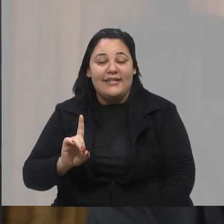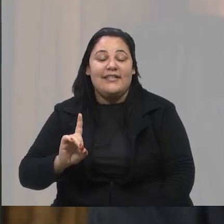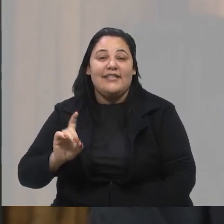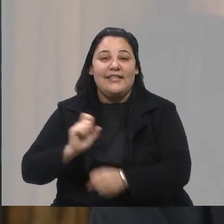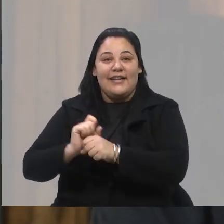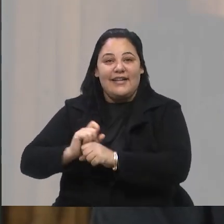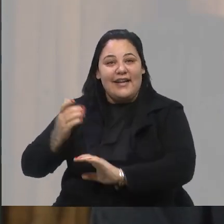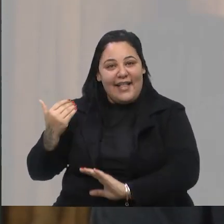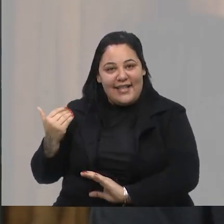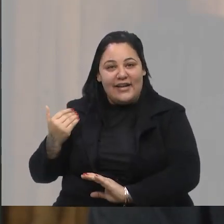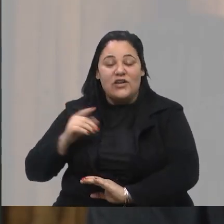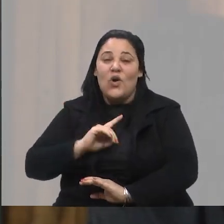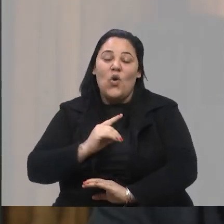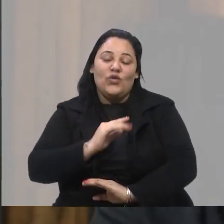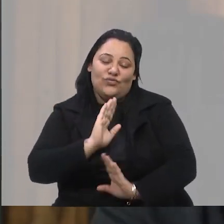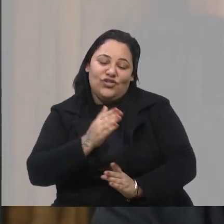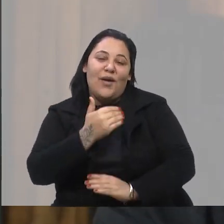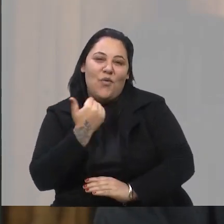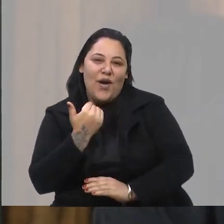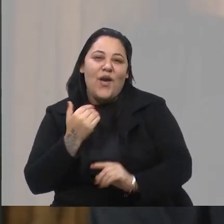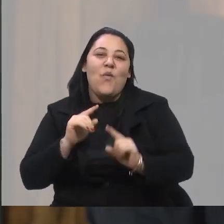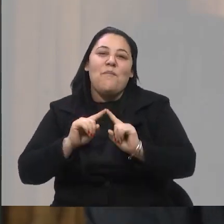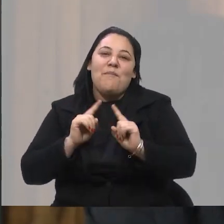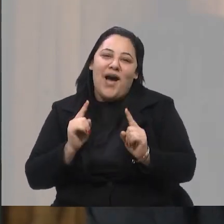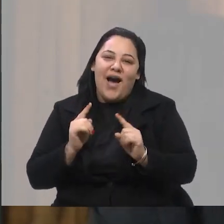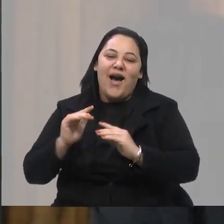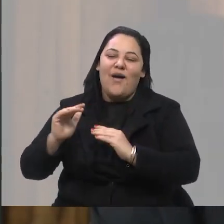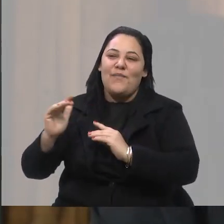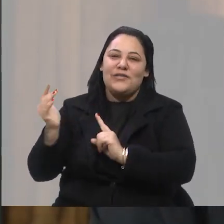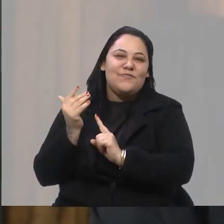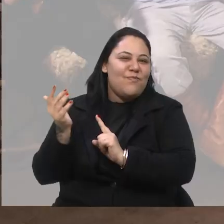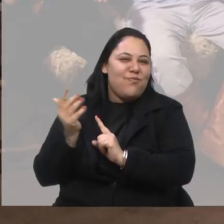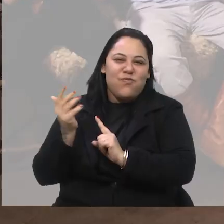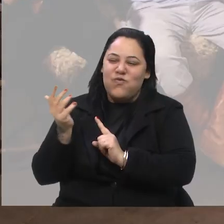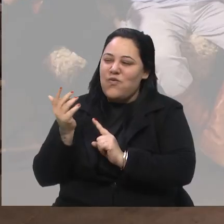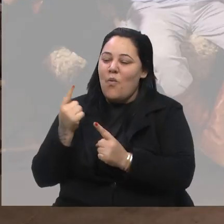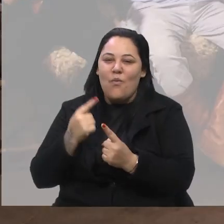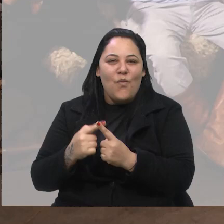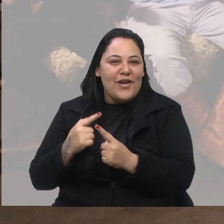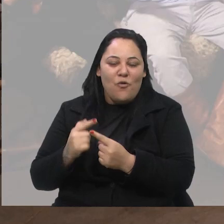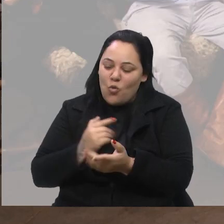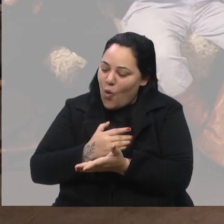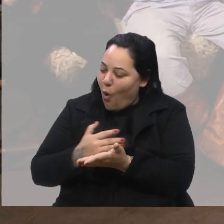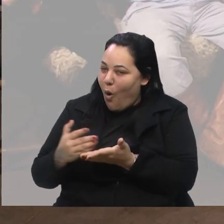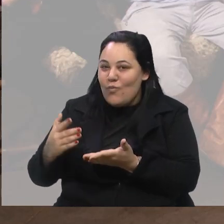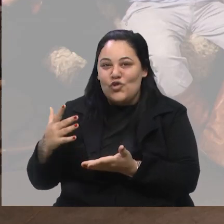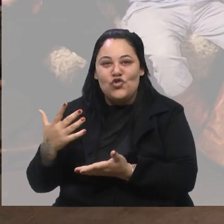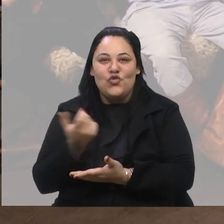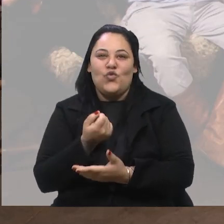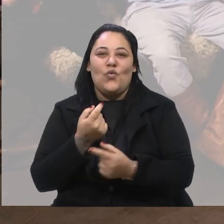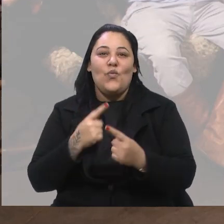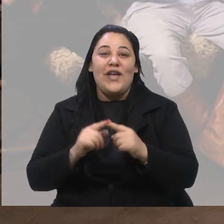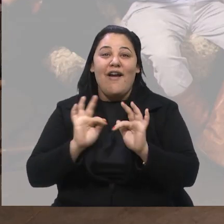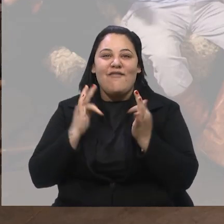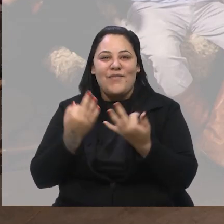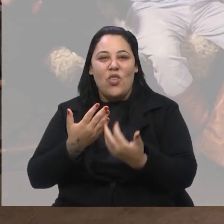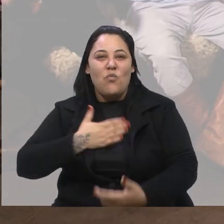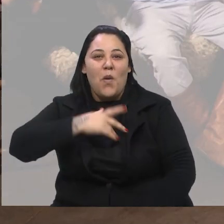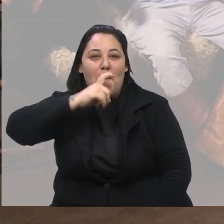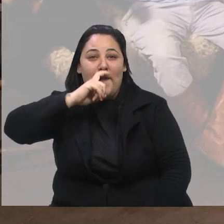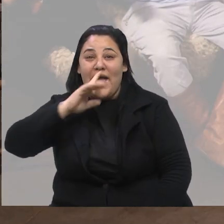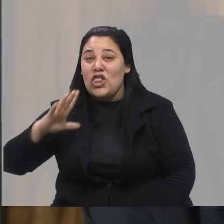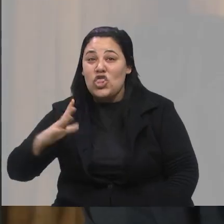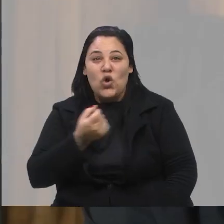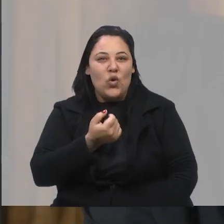vivo, mas ele é uma inspiração para mim também, porque ele que foi o núcleo de tudo, né? Porque na família do meu pai todos foram